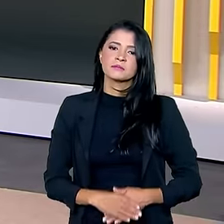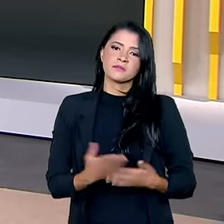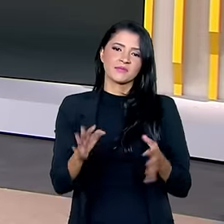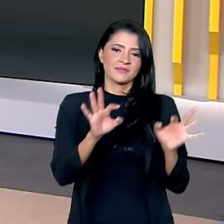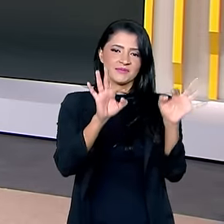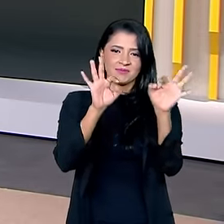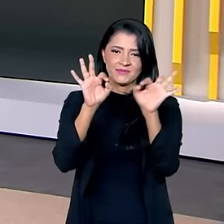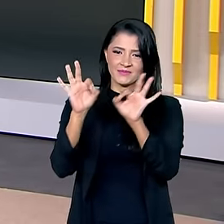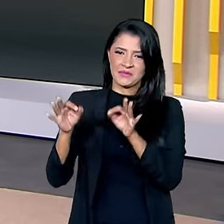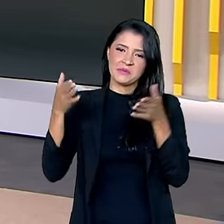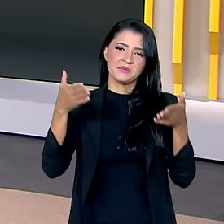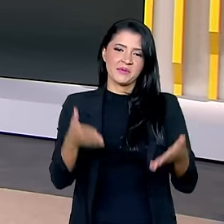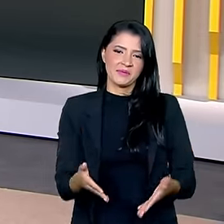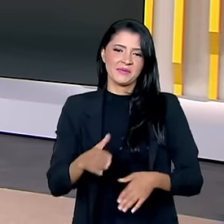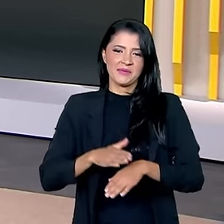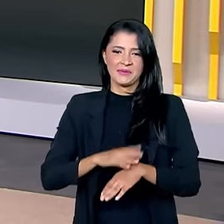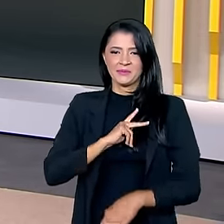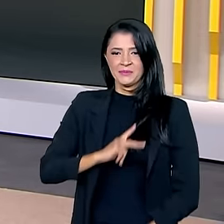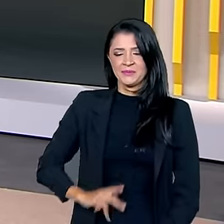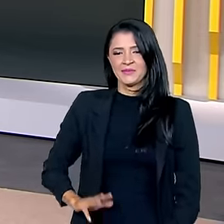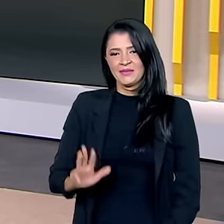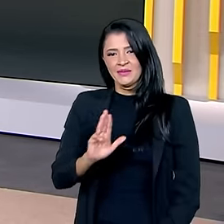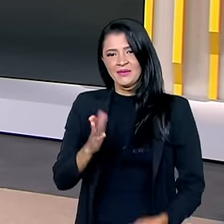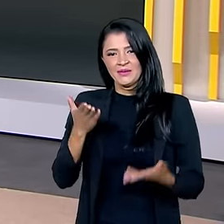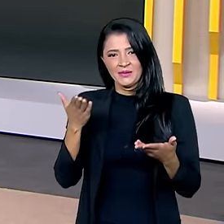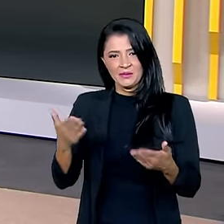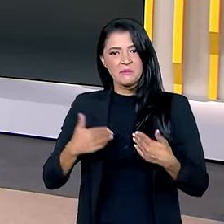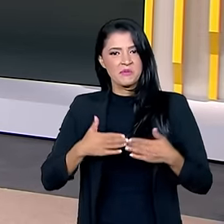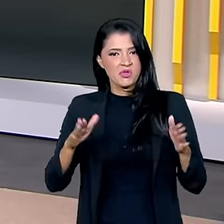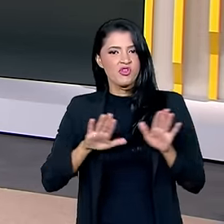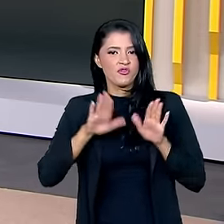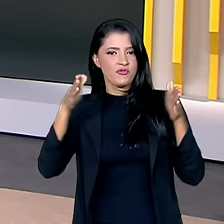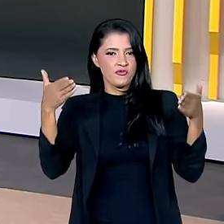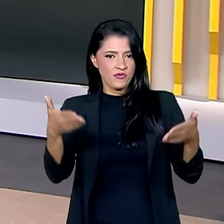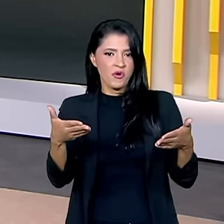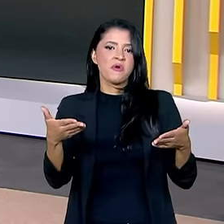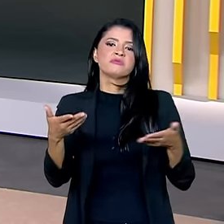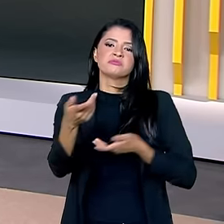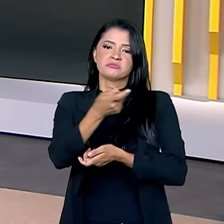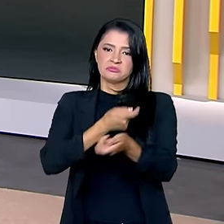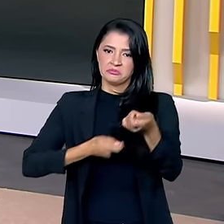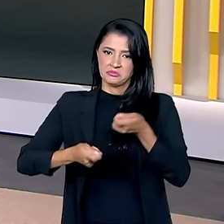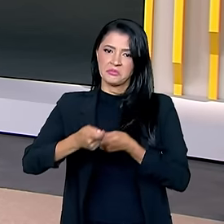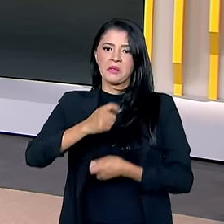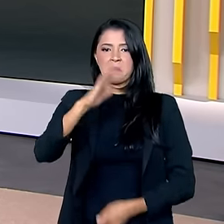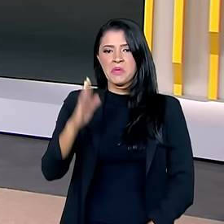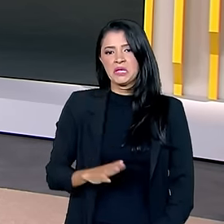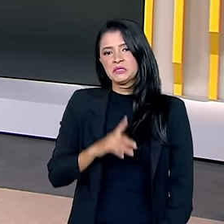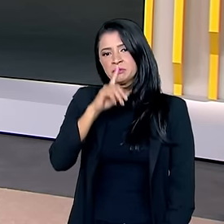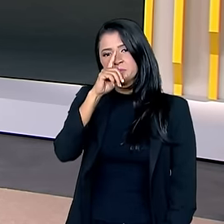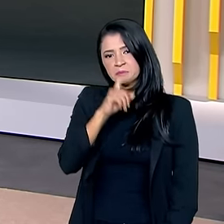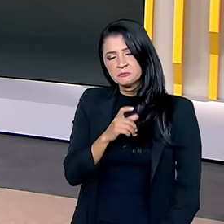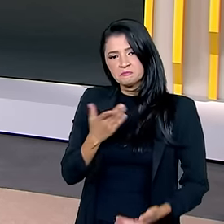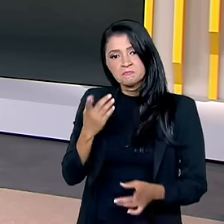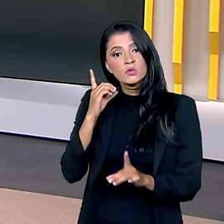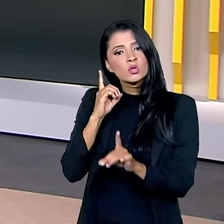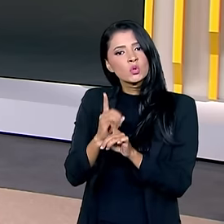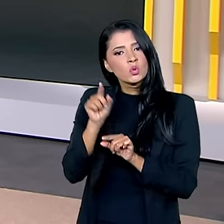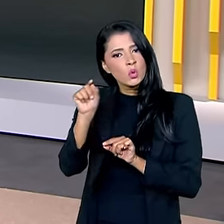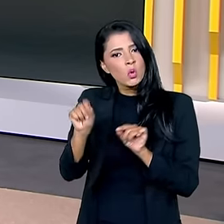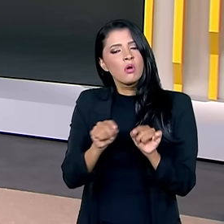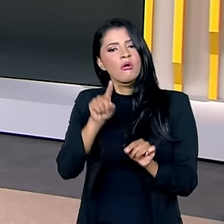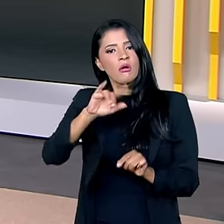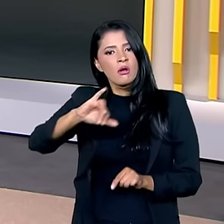Você acompanhou a participação do presidente Lula na abertura do Fórum Econômico Brasil-Catar. O encontro é